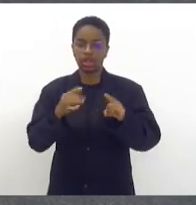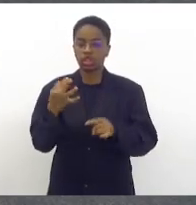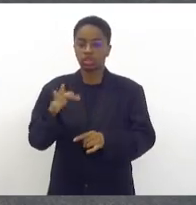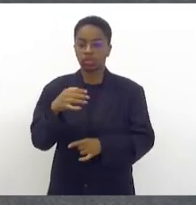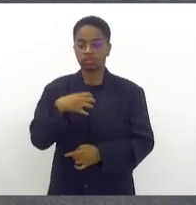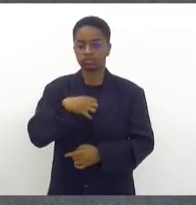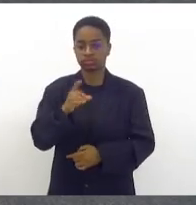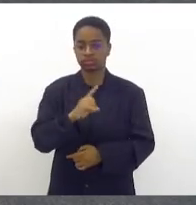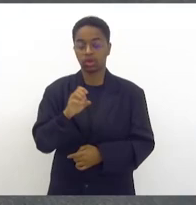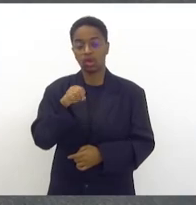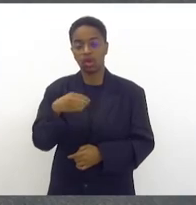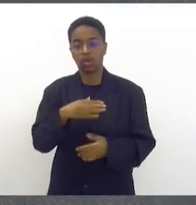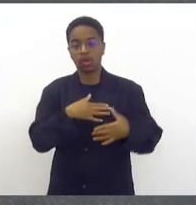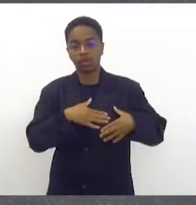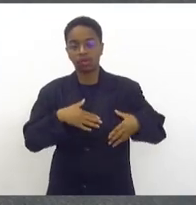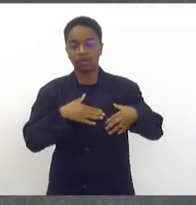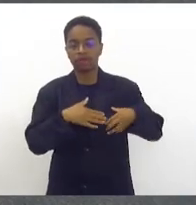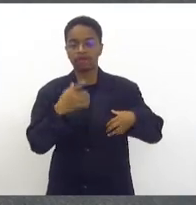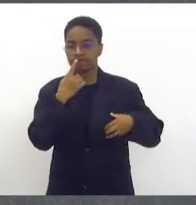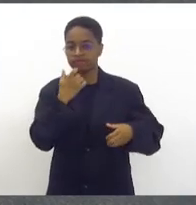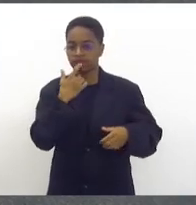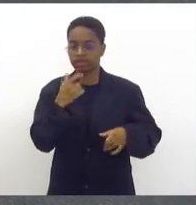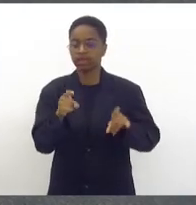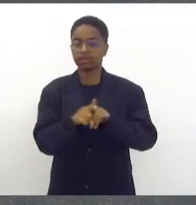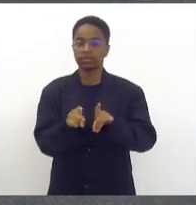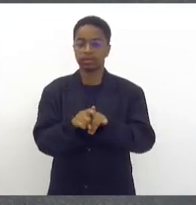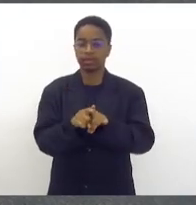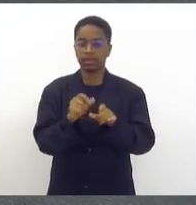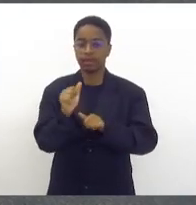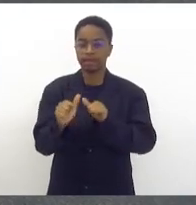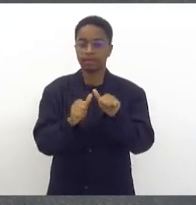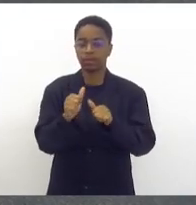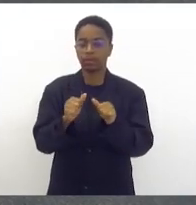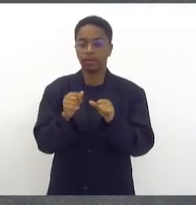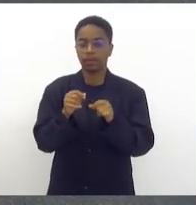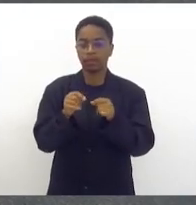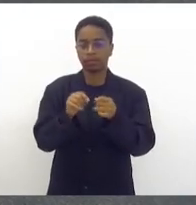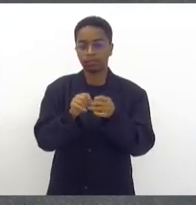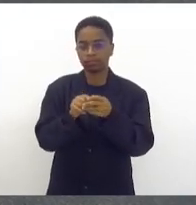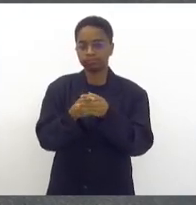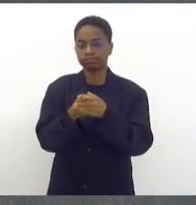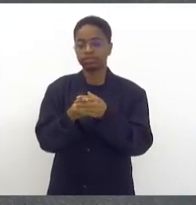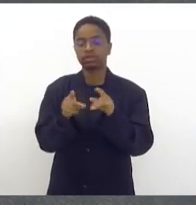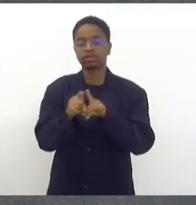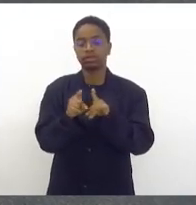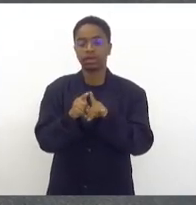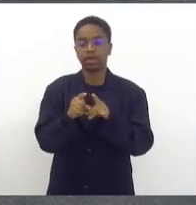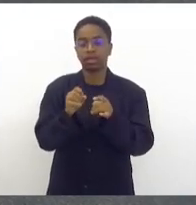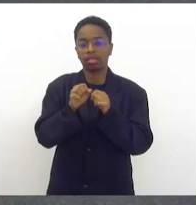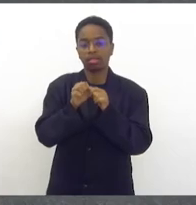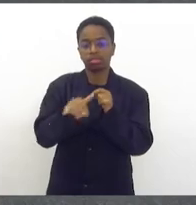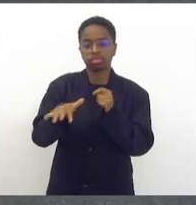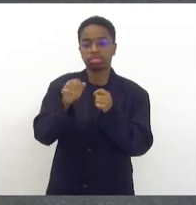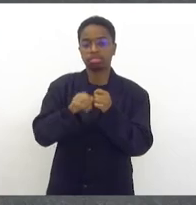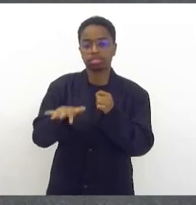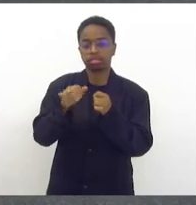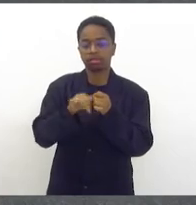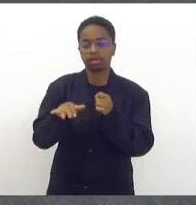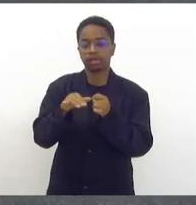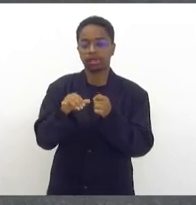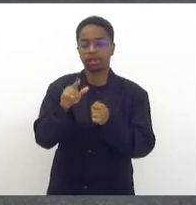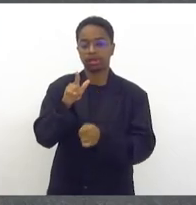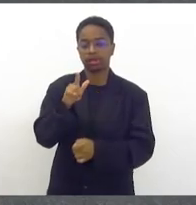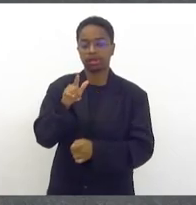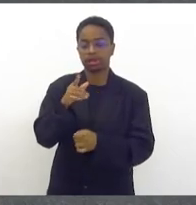a pele da mama avermelhada e também alterações no bico do peito e saída espontânea de líquido, de um líquido do